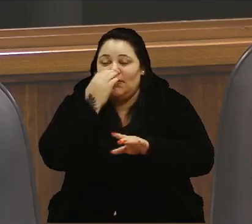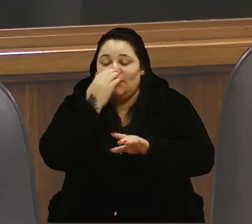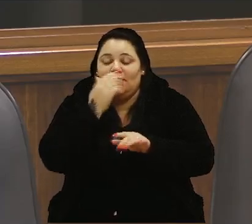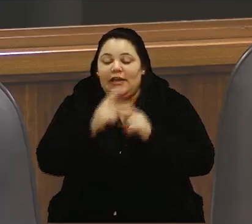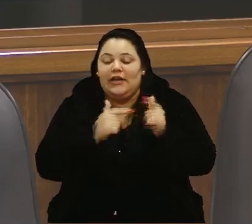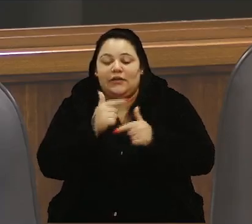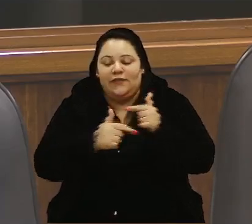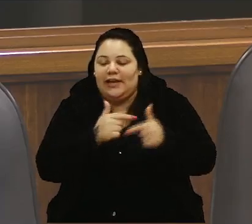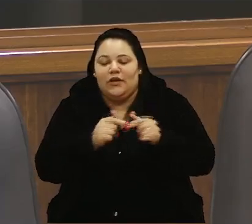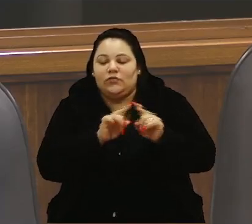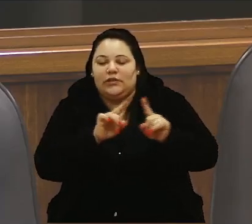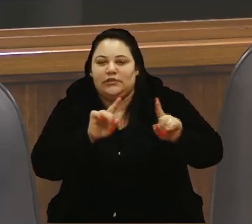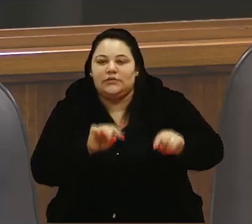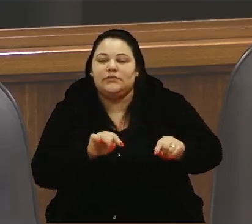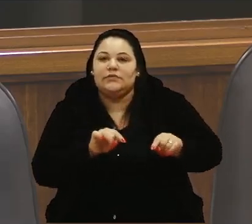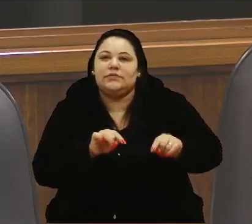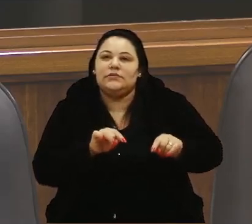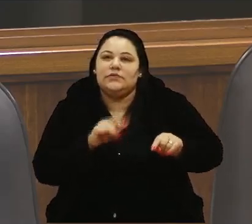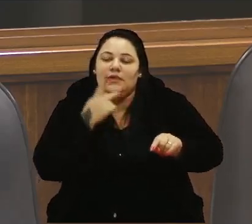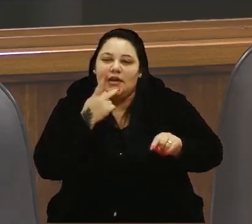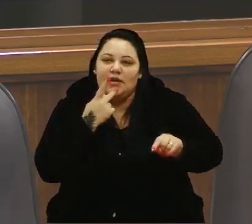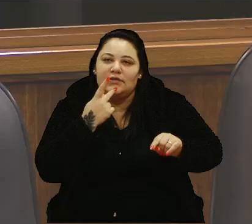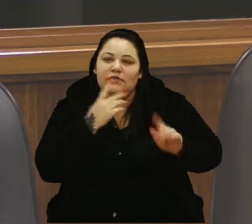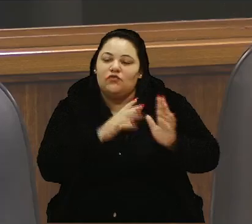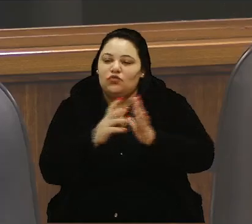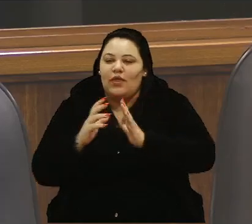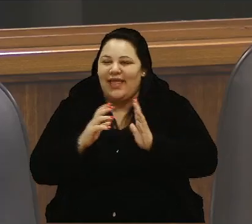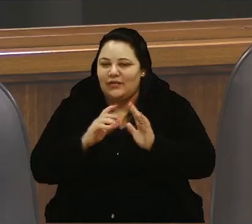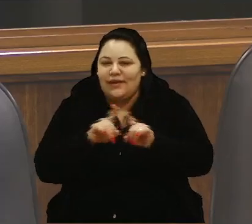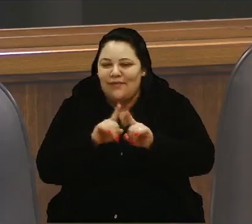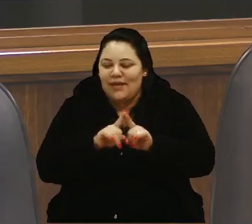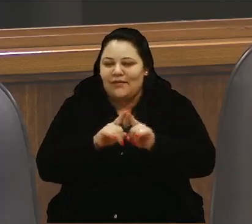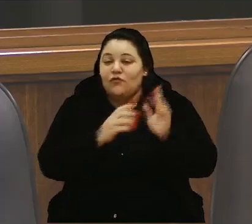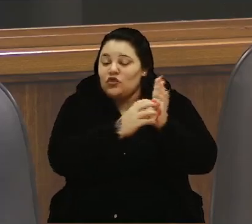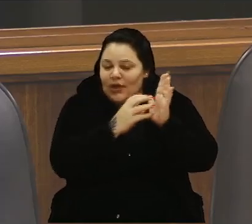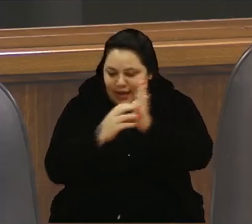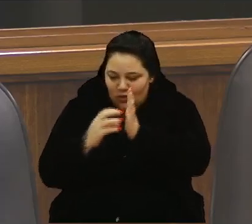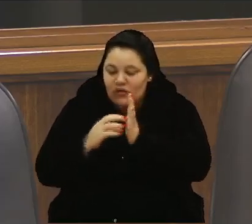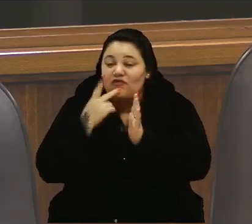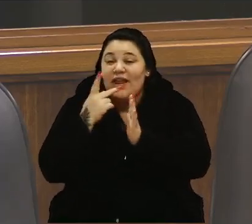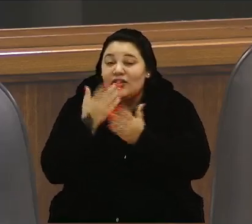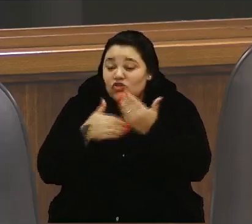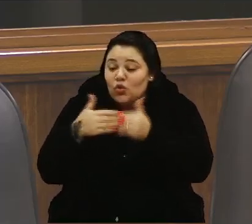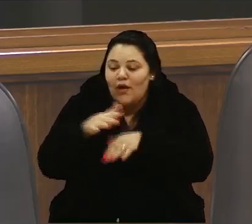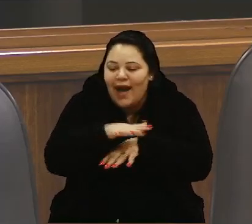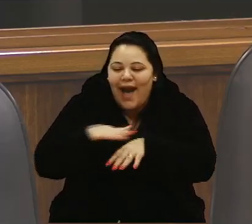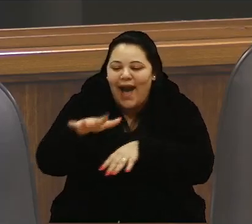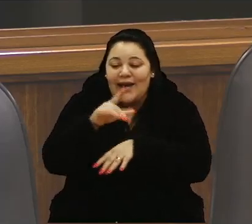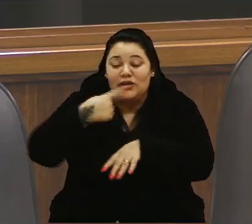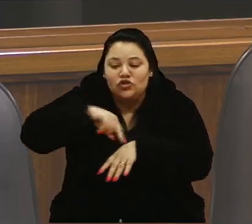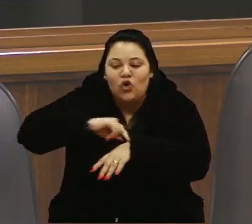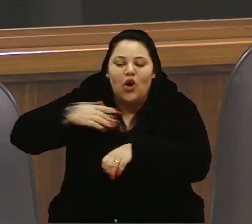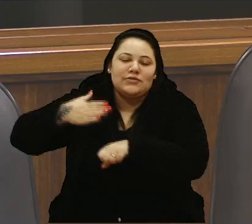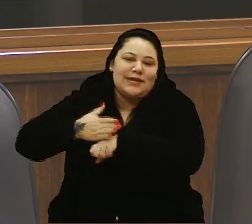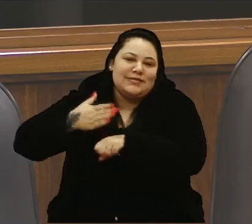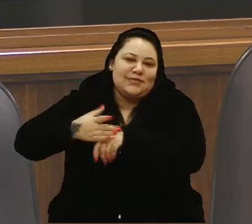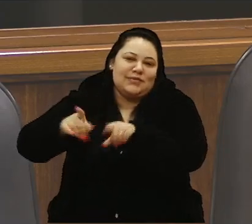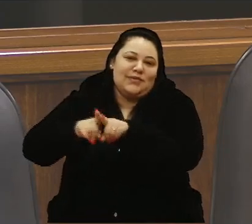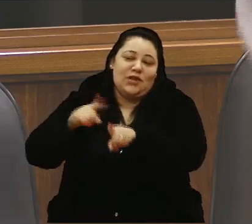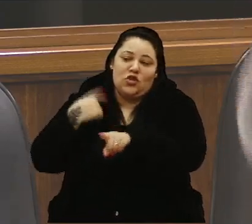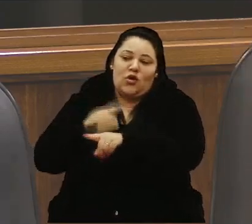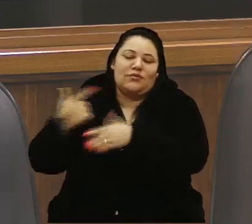público, quando a gente fala dos servidores públicos, a gente está falando de todas as áreas que nós, inclusive, atuamos. Quando a gente